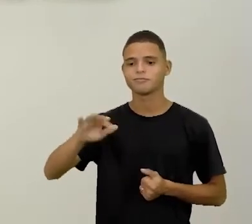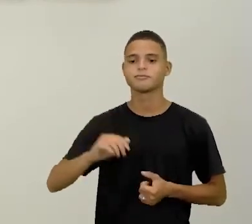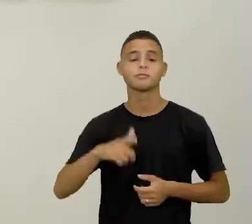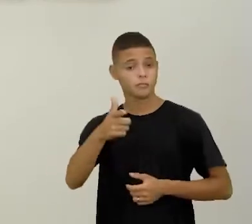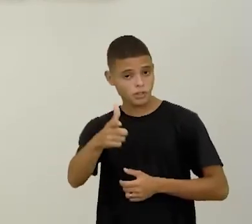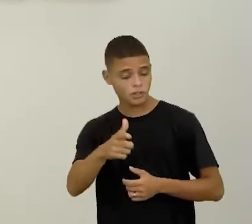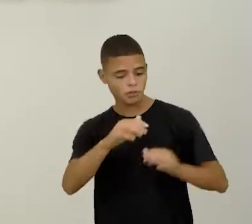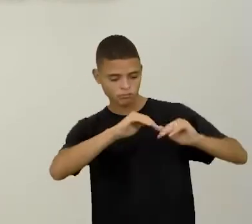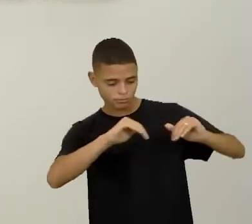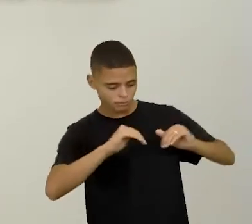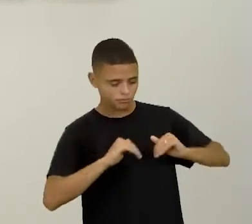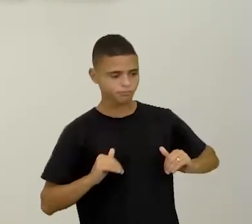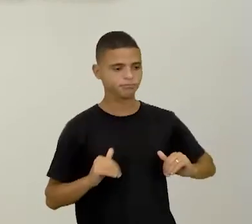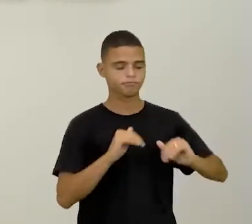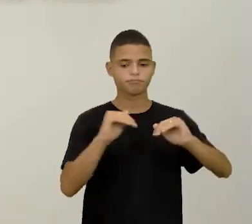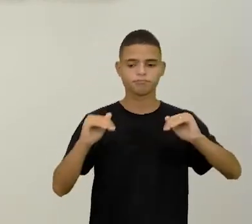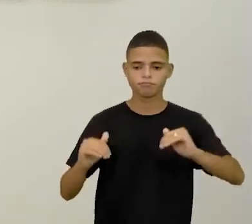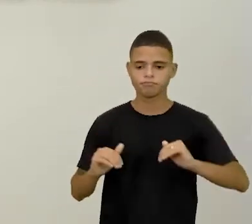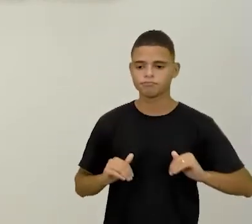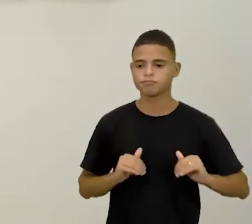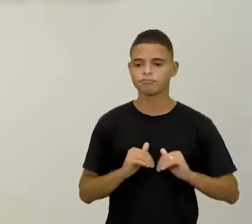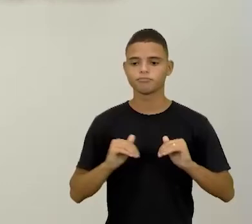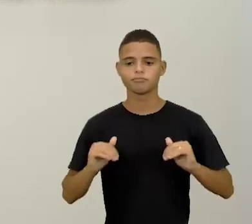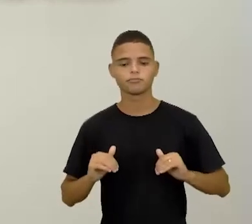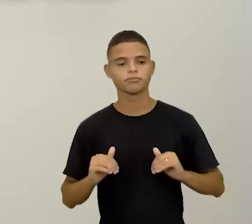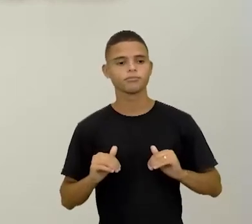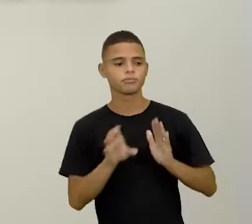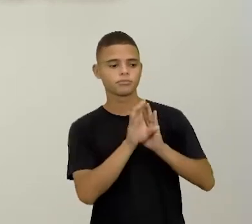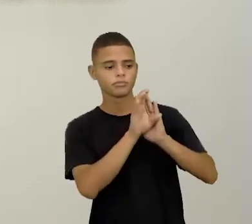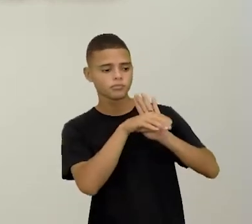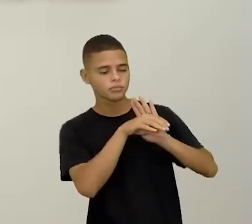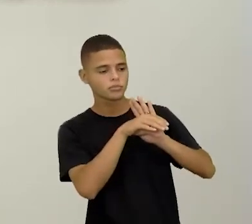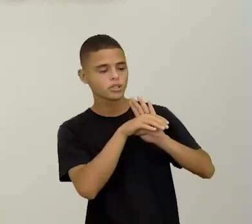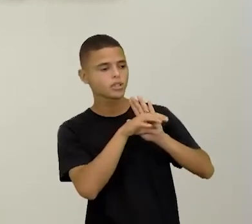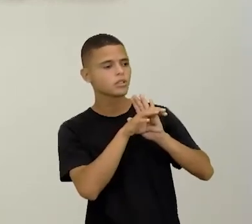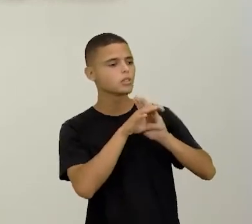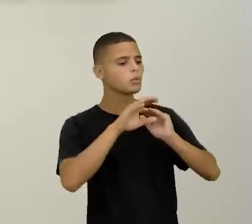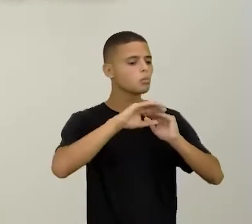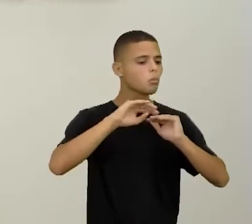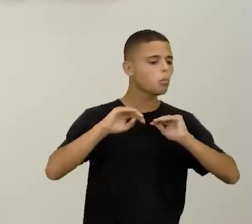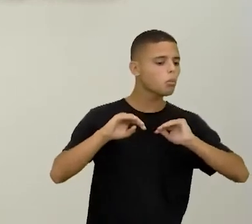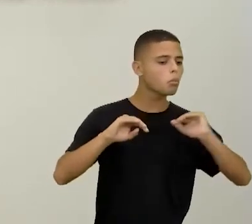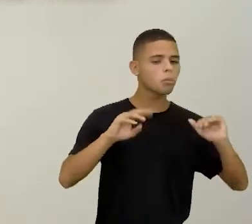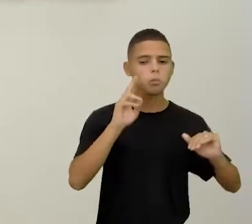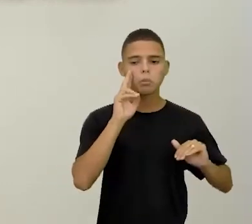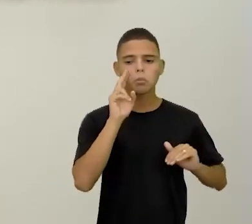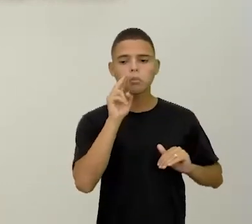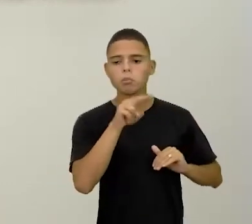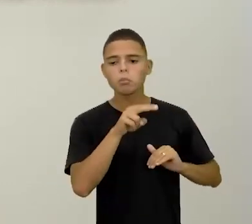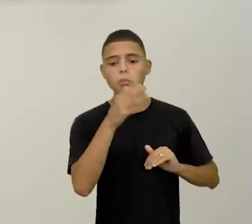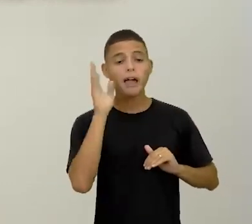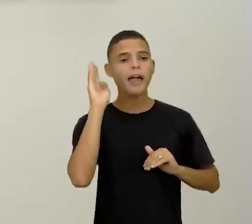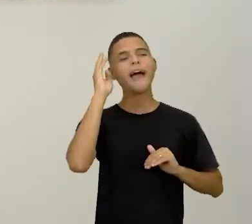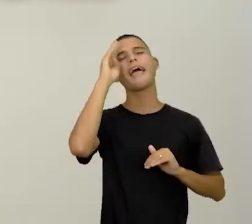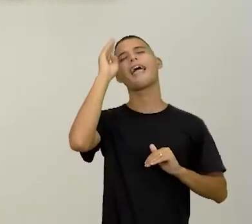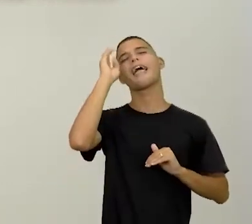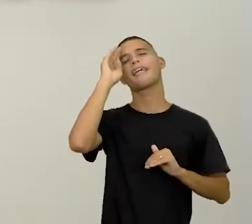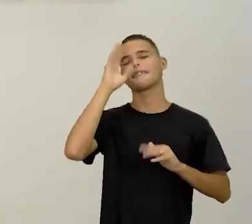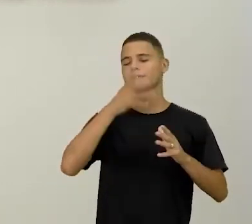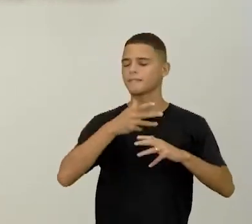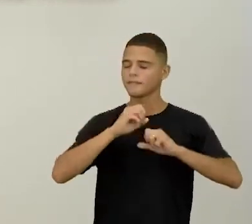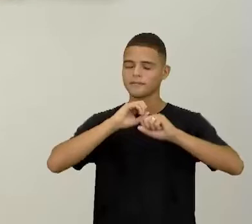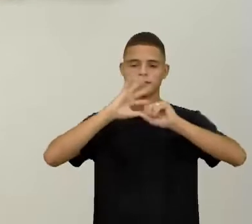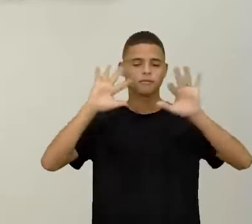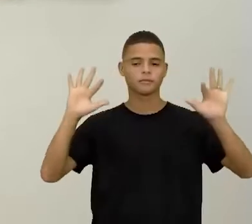quebrando ele, como a gente quebrou esses conceitos de ligações, vai ficando mais fácil para você entender isso. E daí